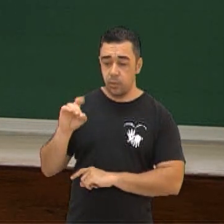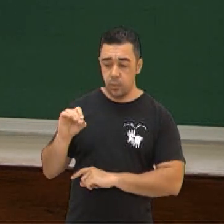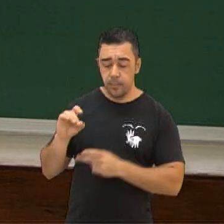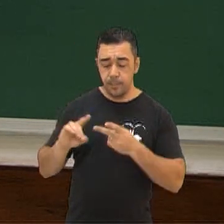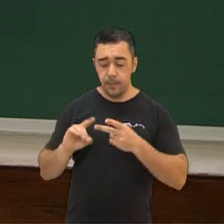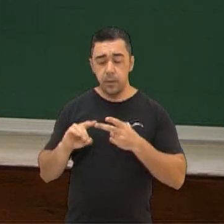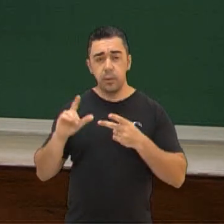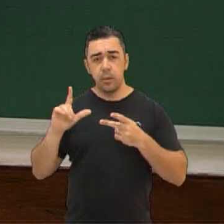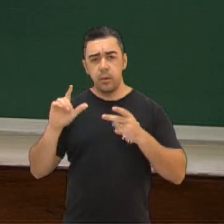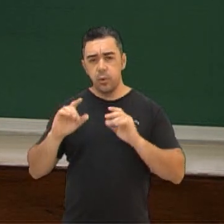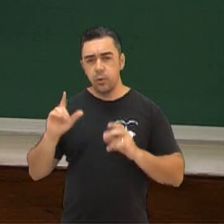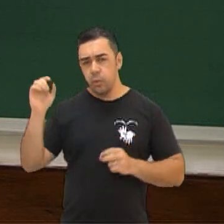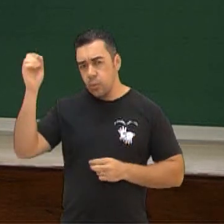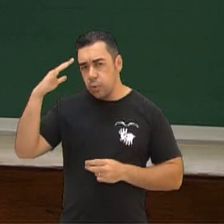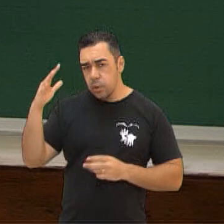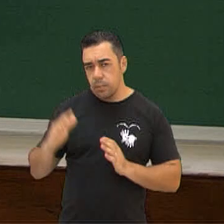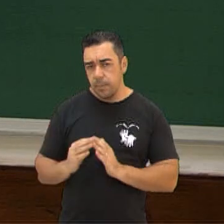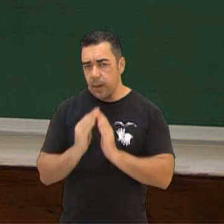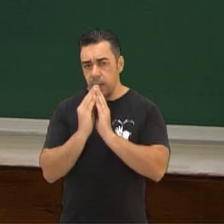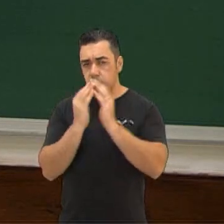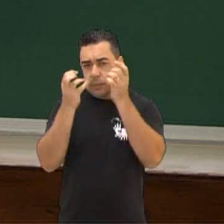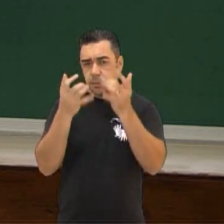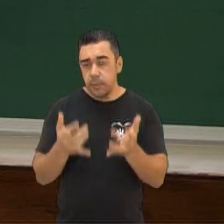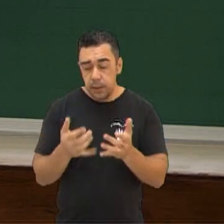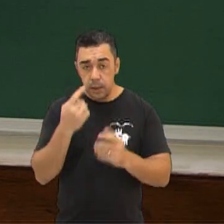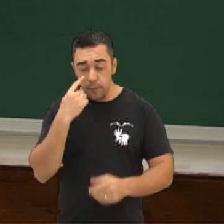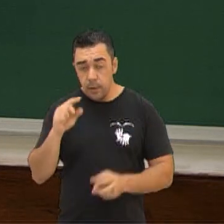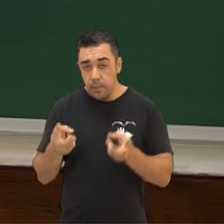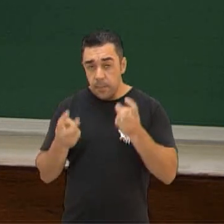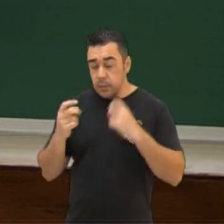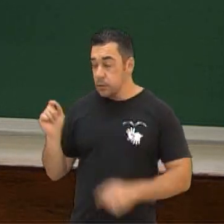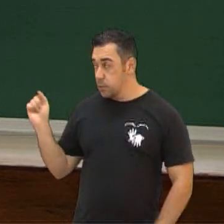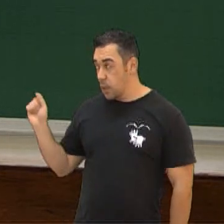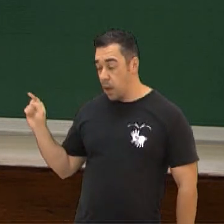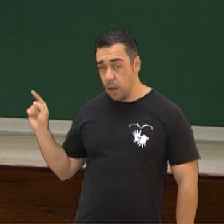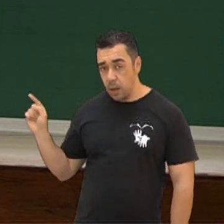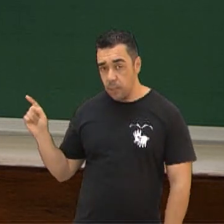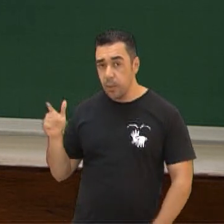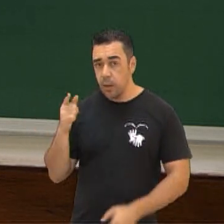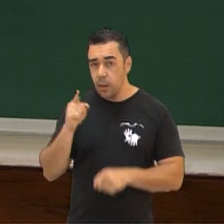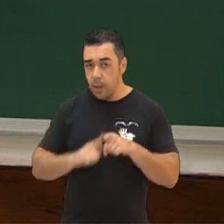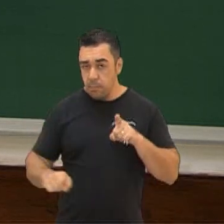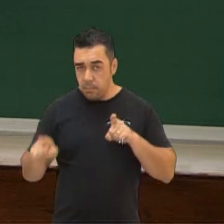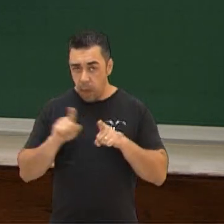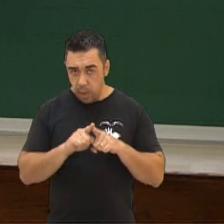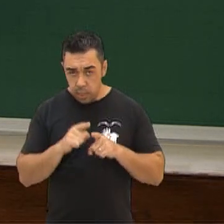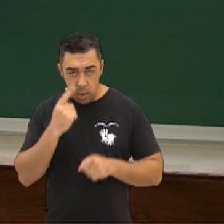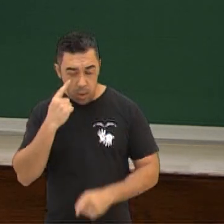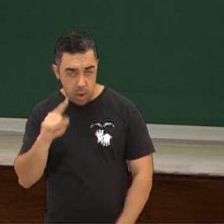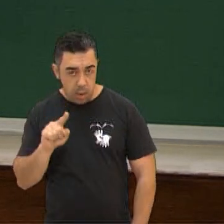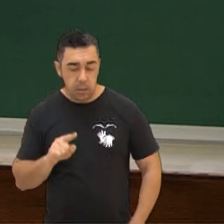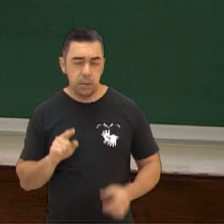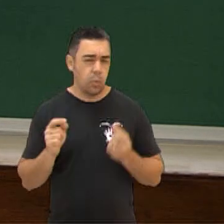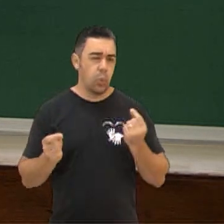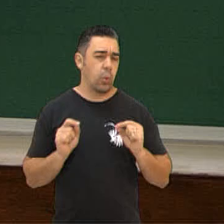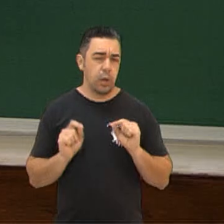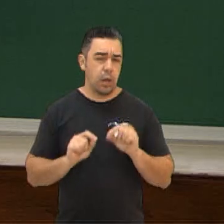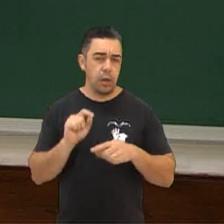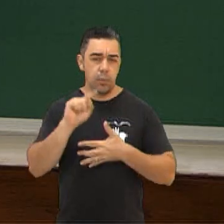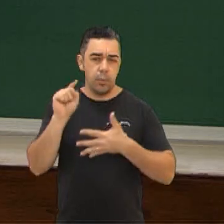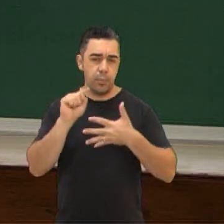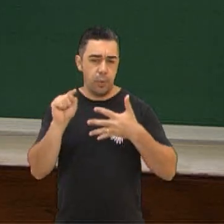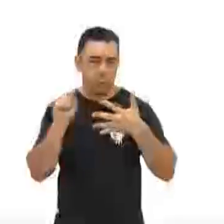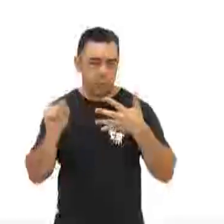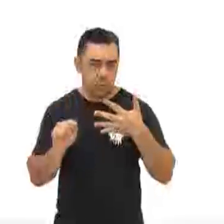luz-balão? Explique. Observem que elas estão em destaque e inclusive se repetem. Vamos lá? Quais são as hipóteses de